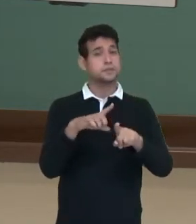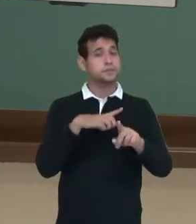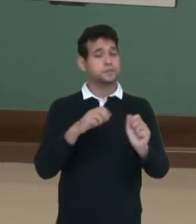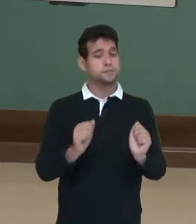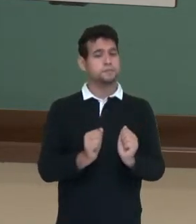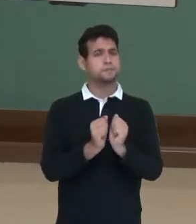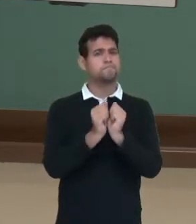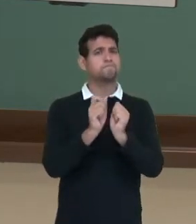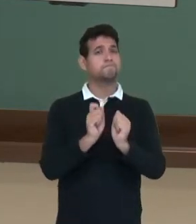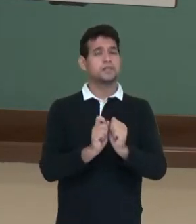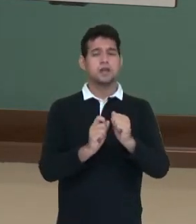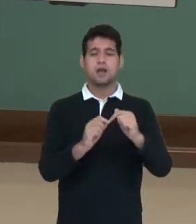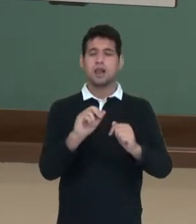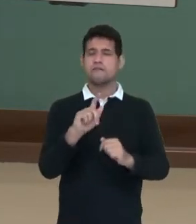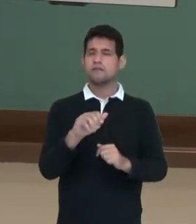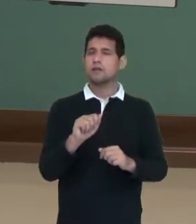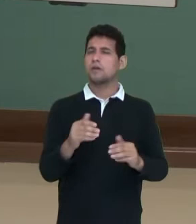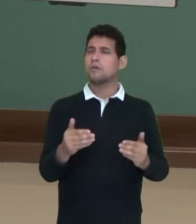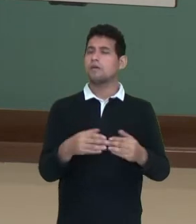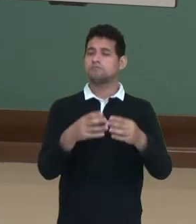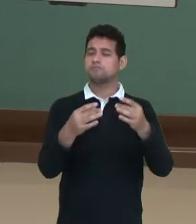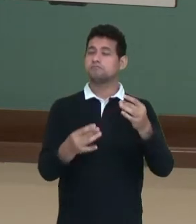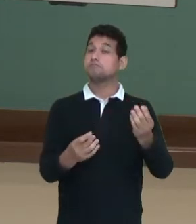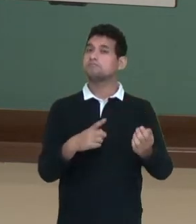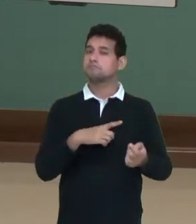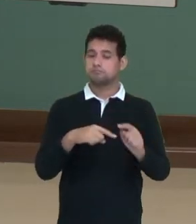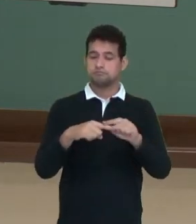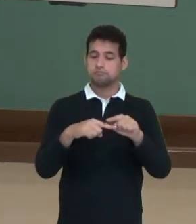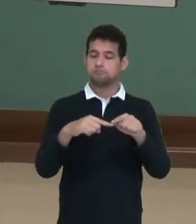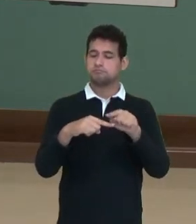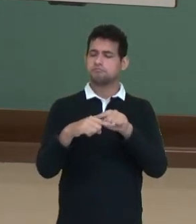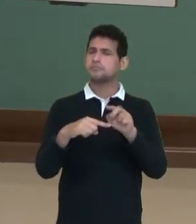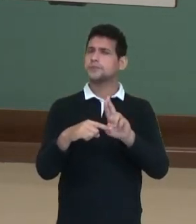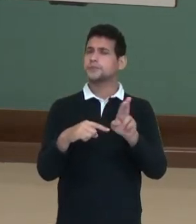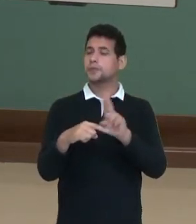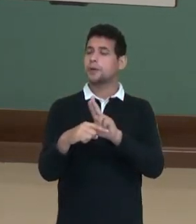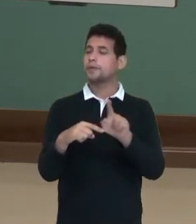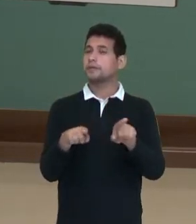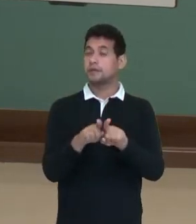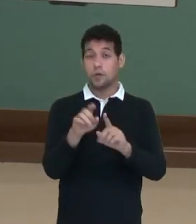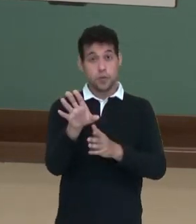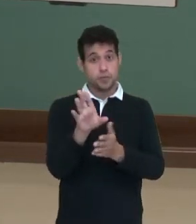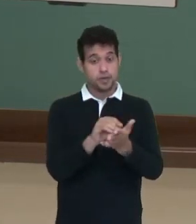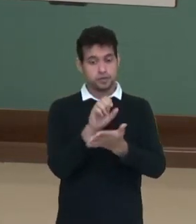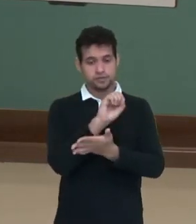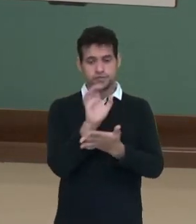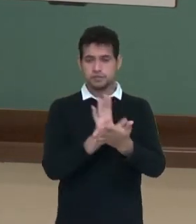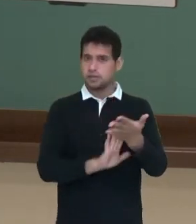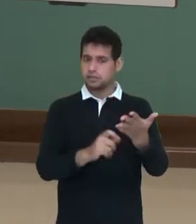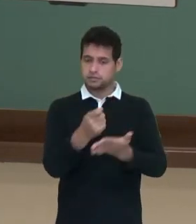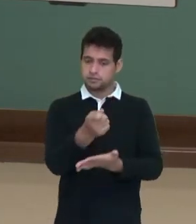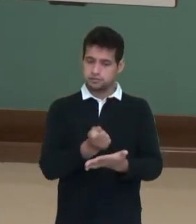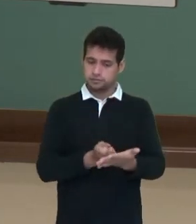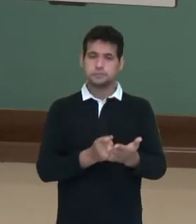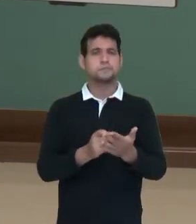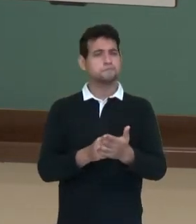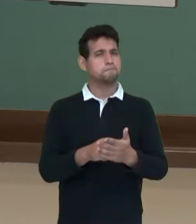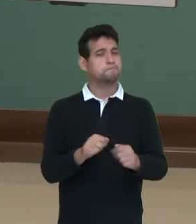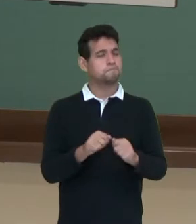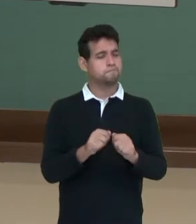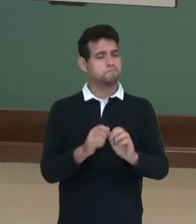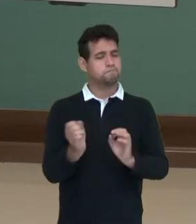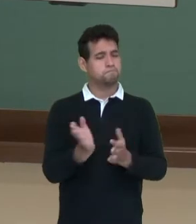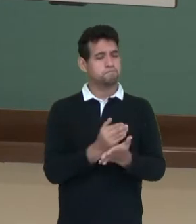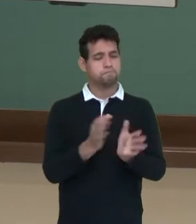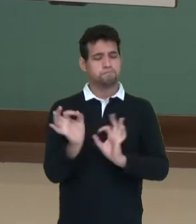compõem uma alavanca? Quais são os elementos? Eu vou dar um tempinho para você copiar essa atividade no seu caderno, manter esse